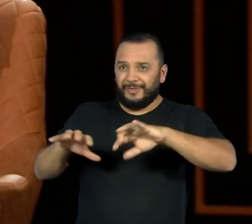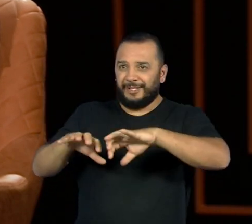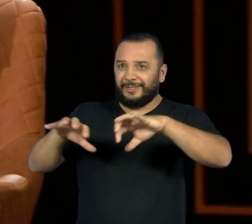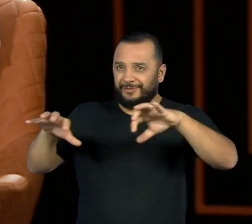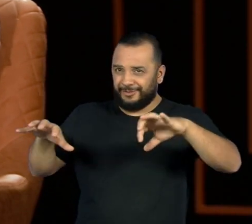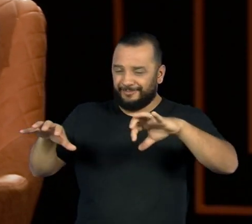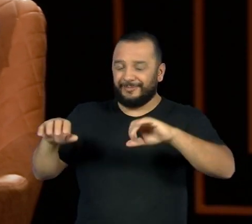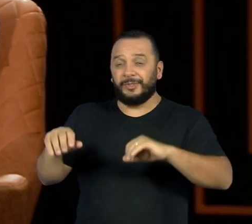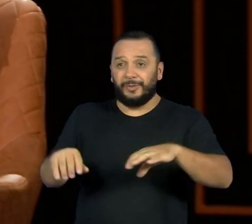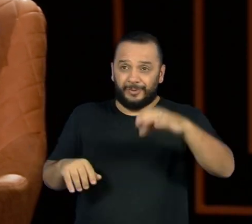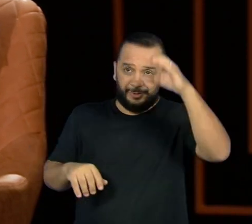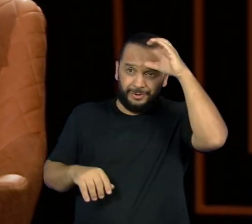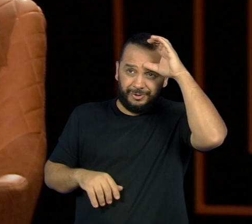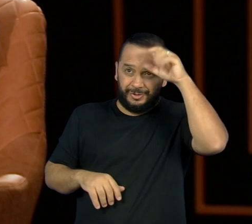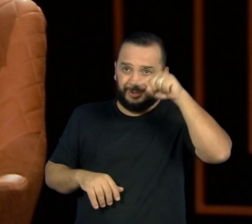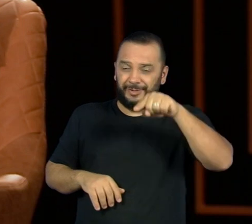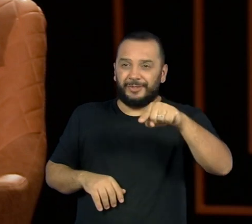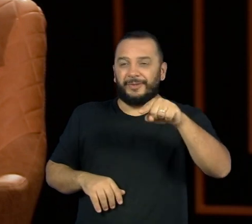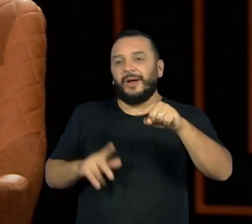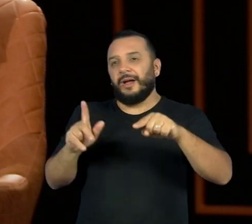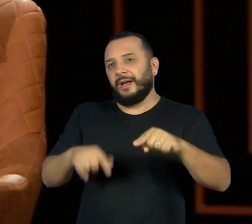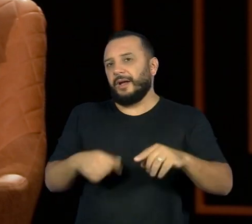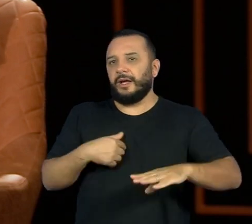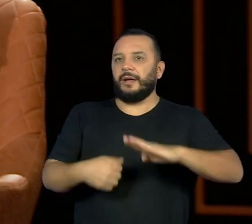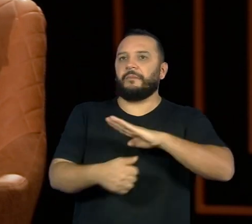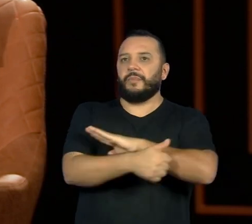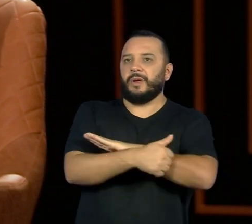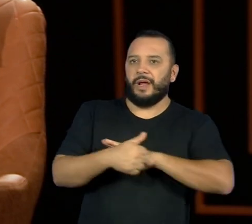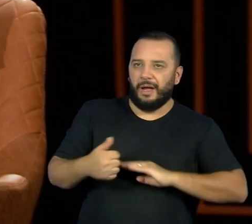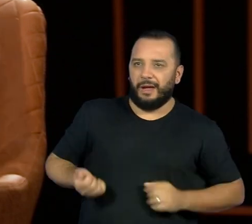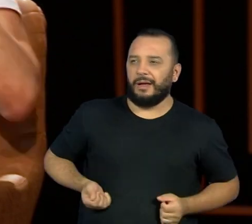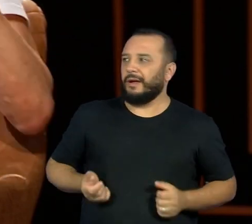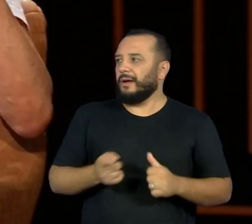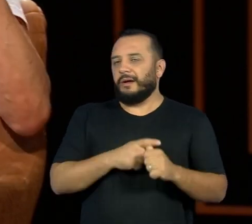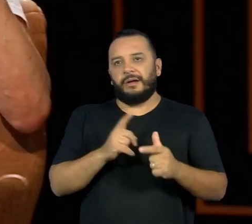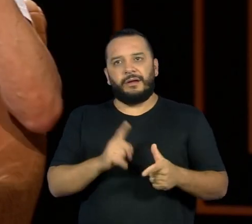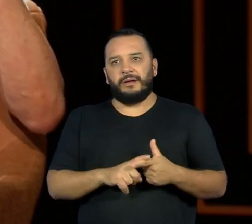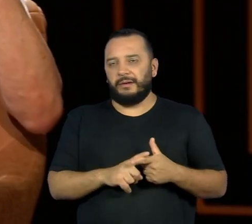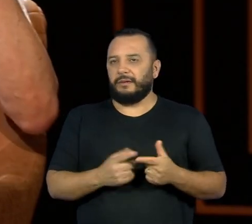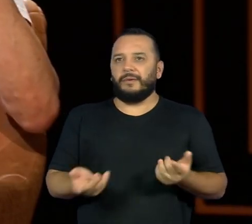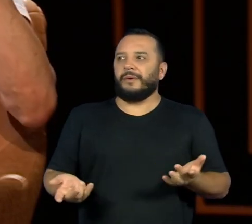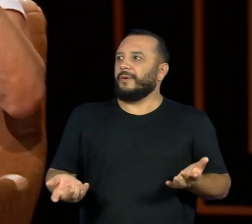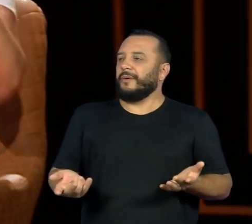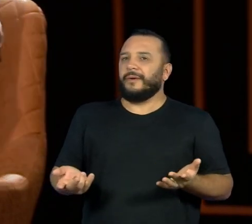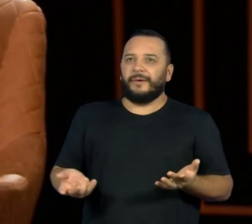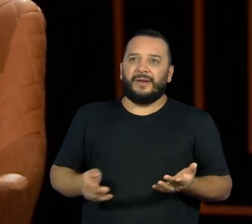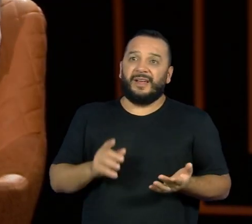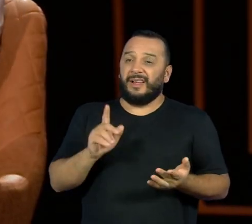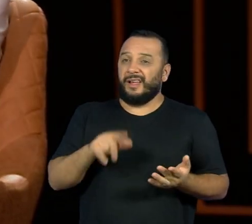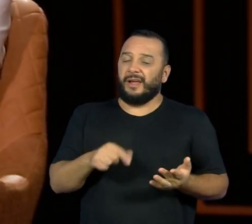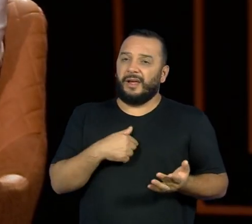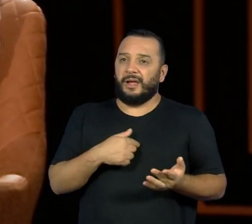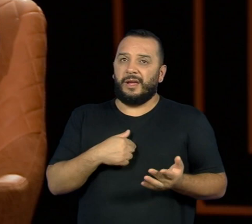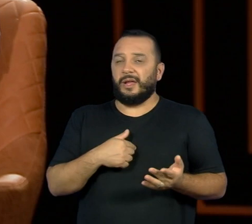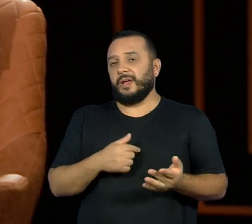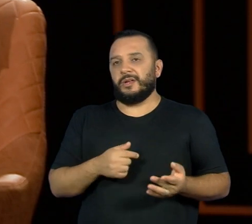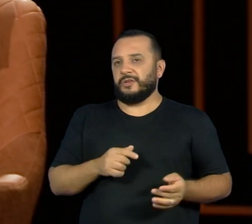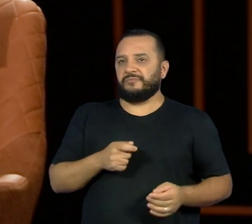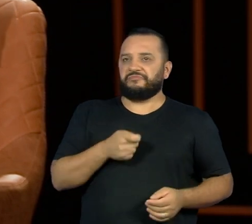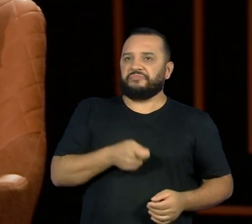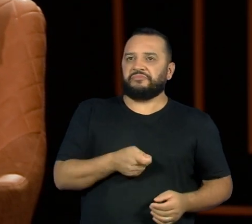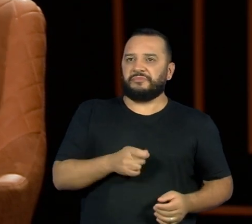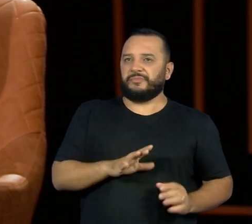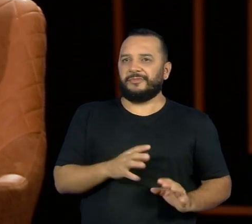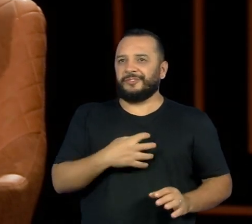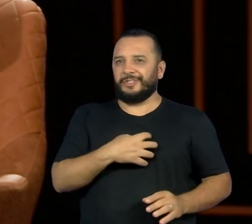bem. O tio era moralista, era coisa que ninguém imagina do velho, aquela coisa, né?